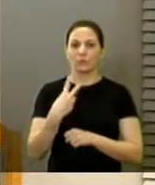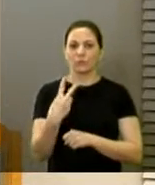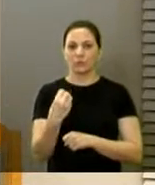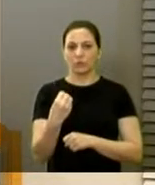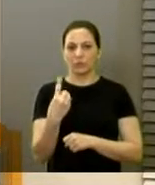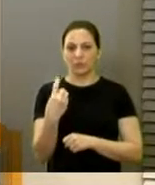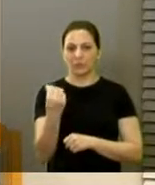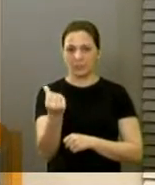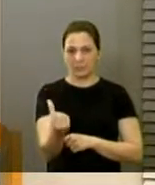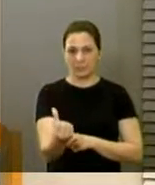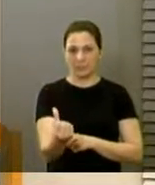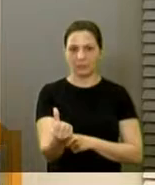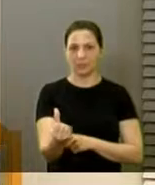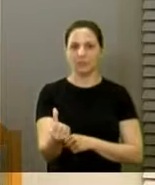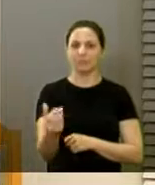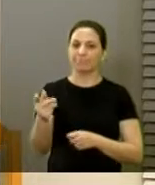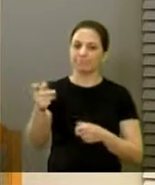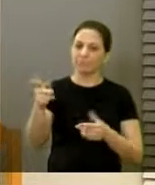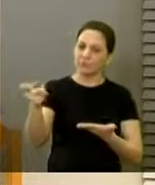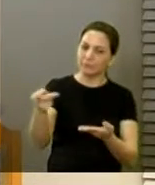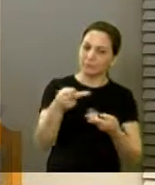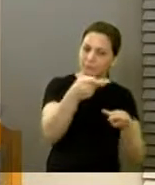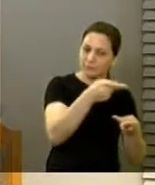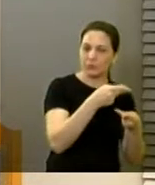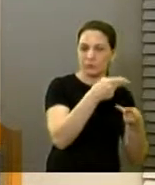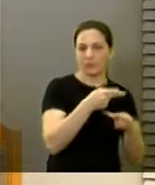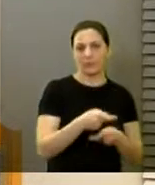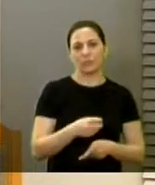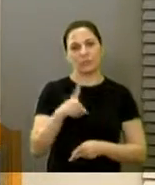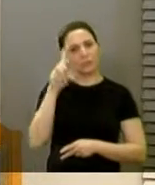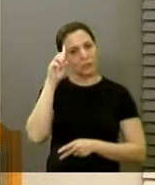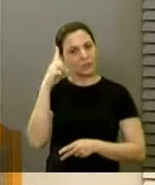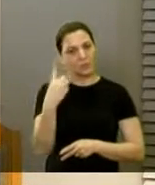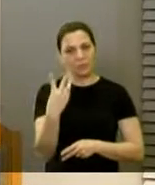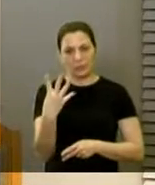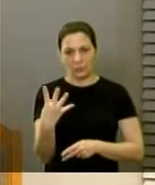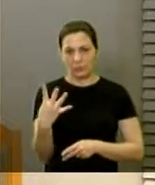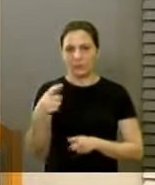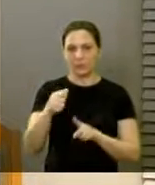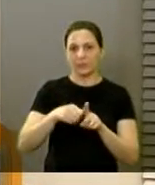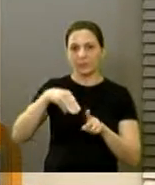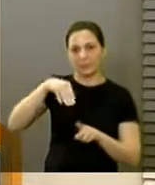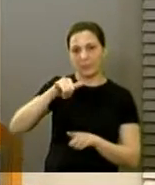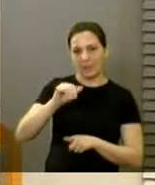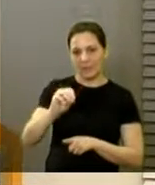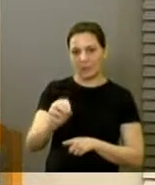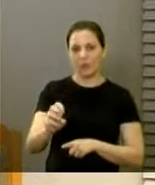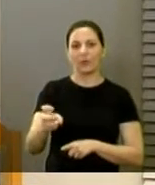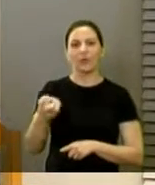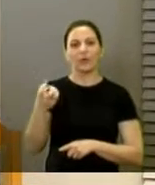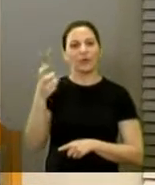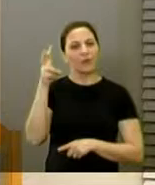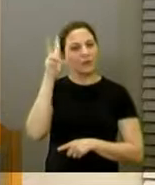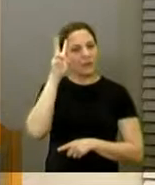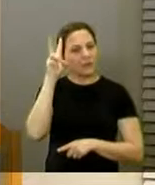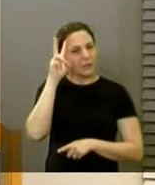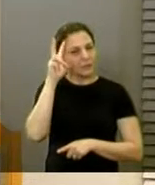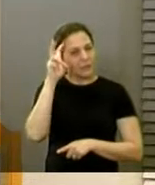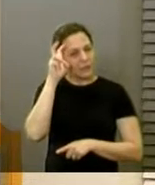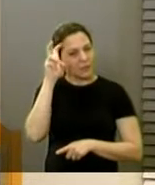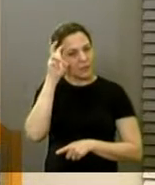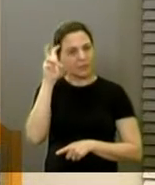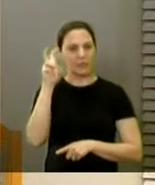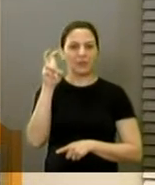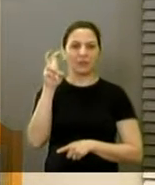2016 então estão todos convidados a partir do dia 14 de maio quinta feira depois sexta-feira dia 18